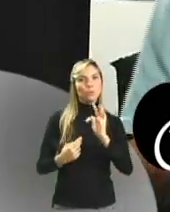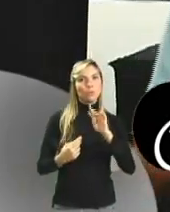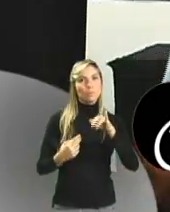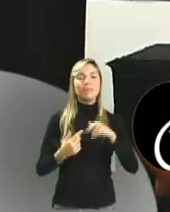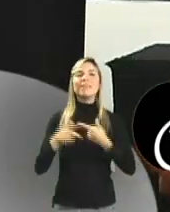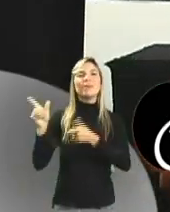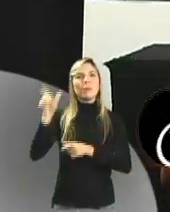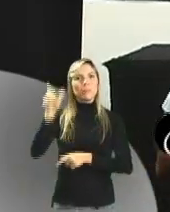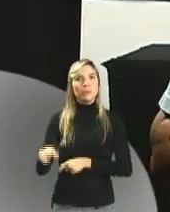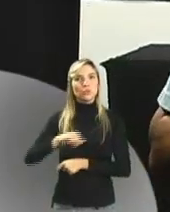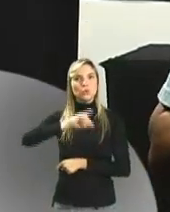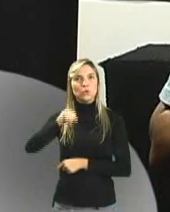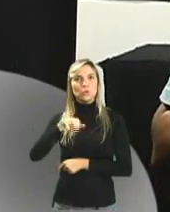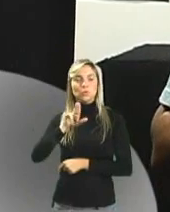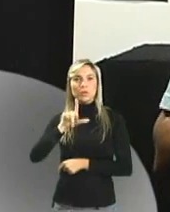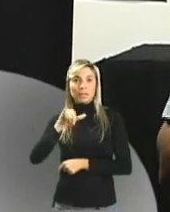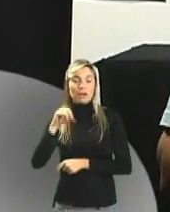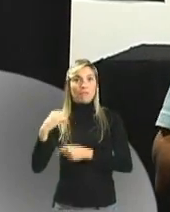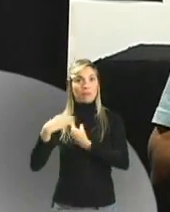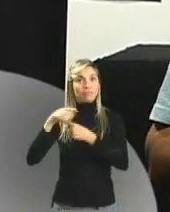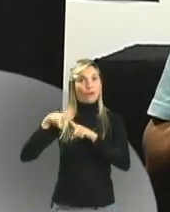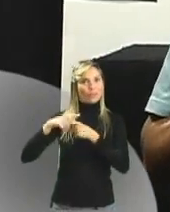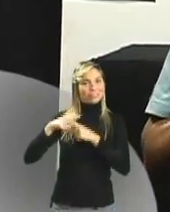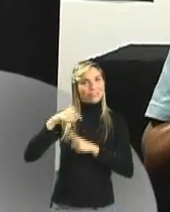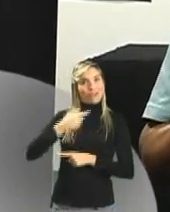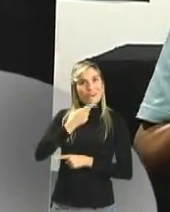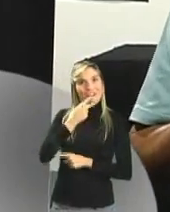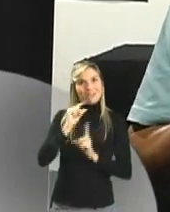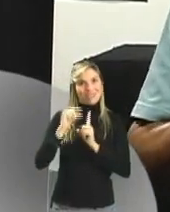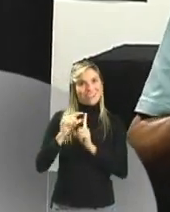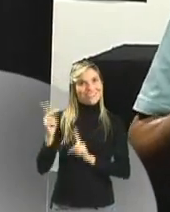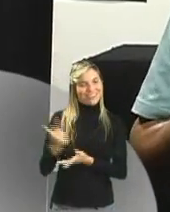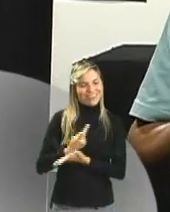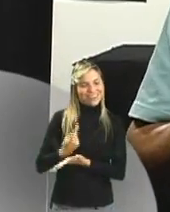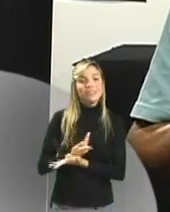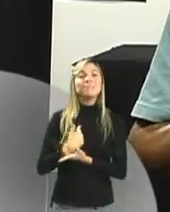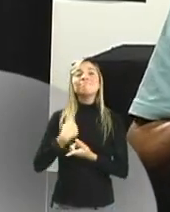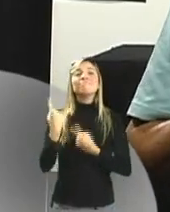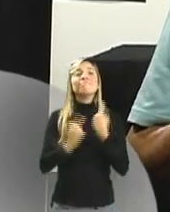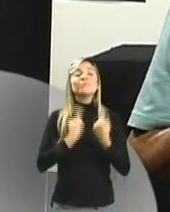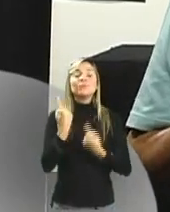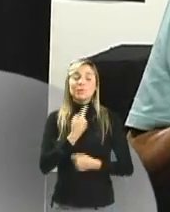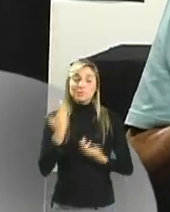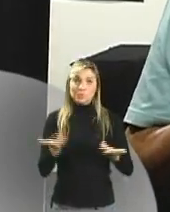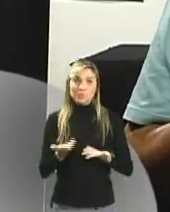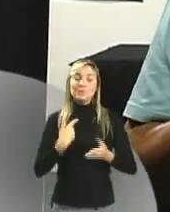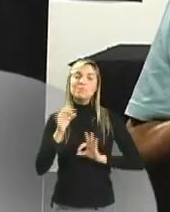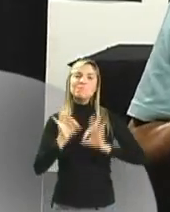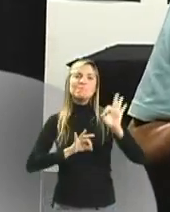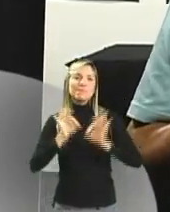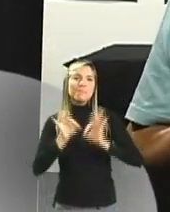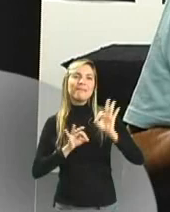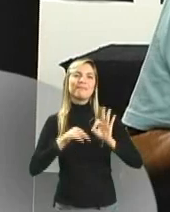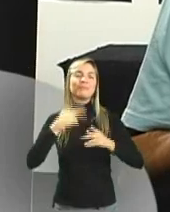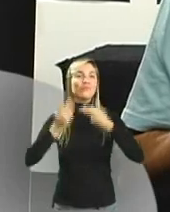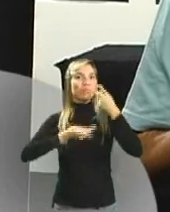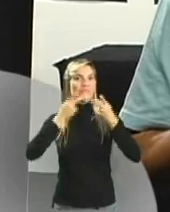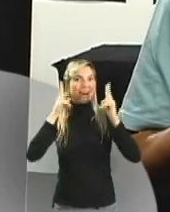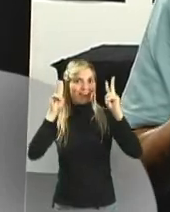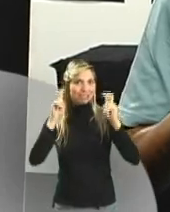estiver pronunciando errado. Nós vamos conhecer aqui hoje os problemas, né, as implicações que tem em